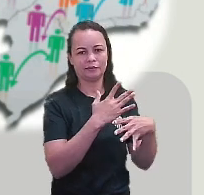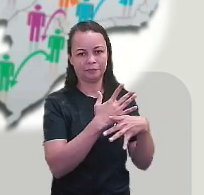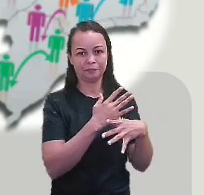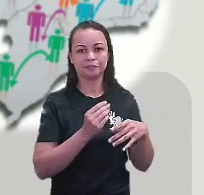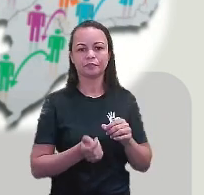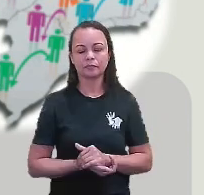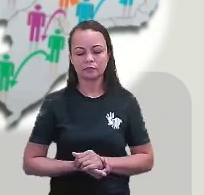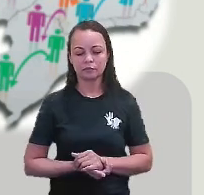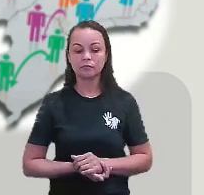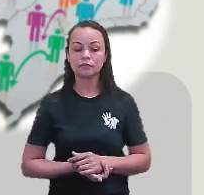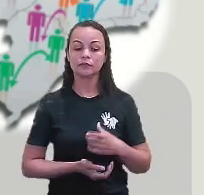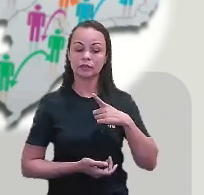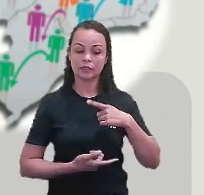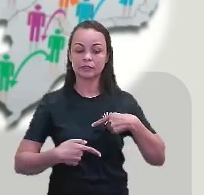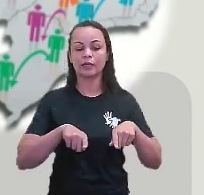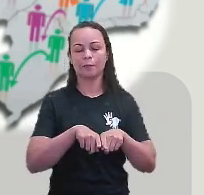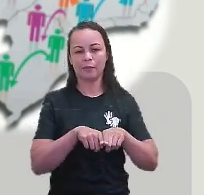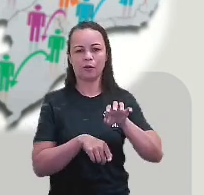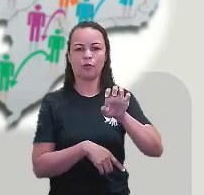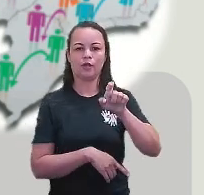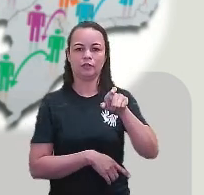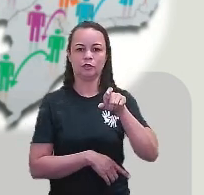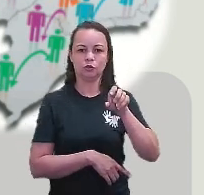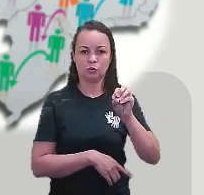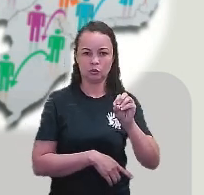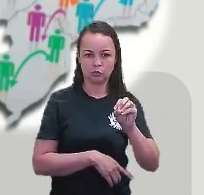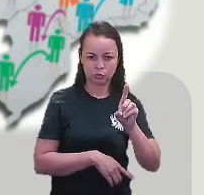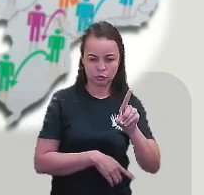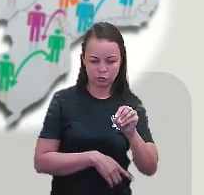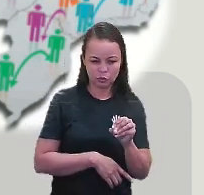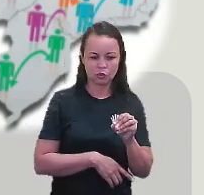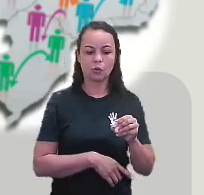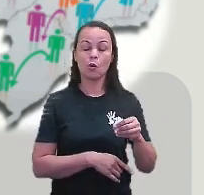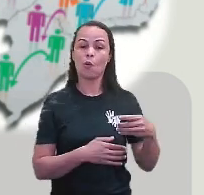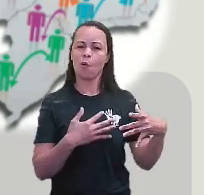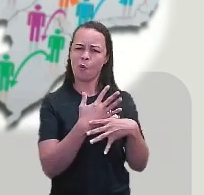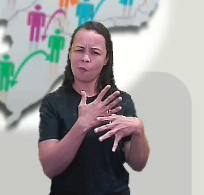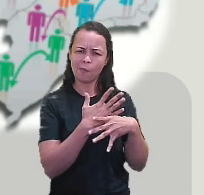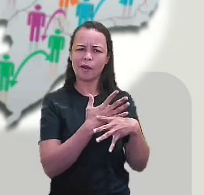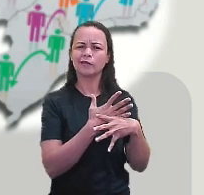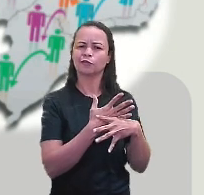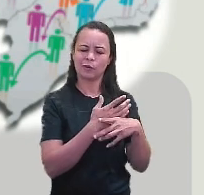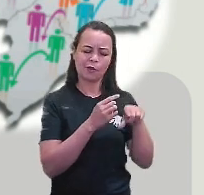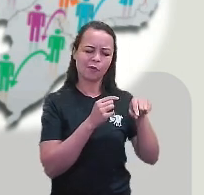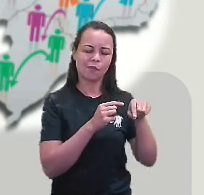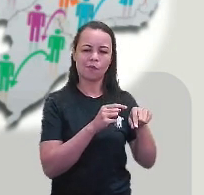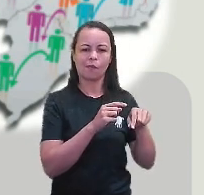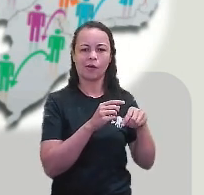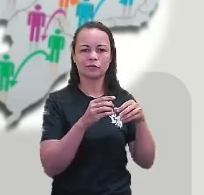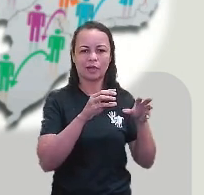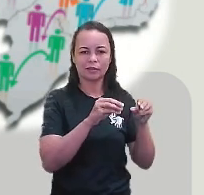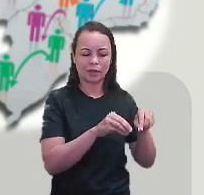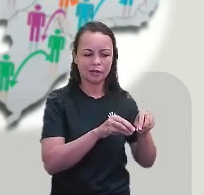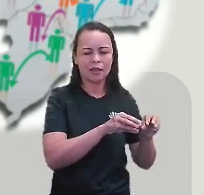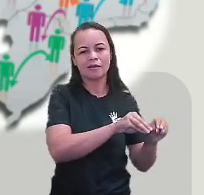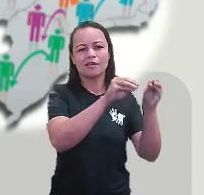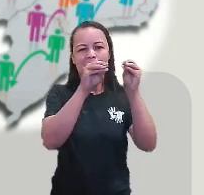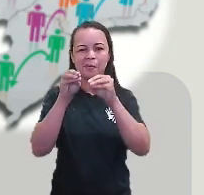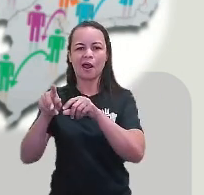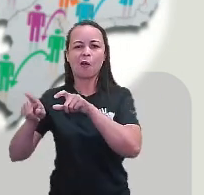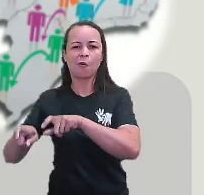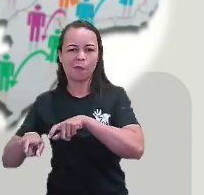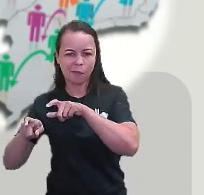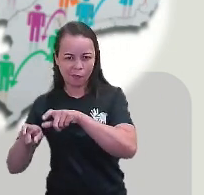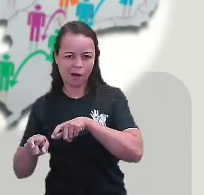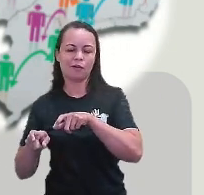E tem o êxodo urbano, que é o reverso. É quando se sai quando se sai da cidade e vai para o rural. Quando se sai